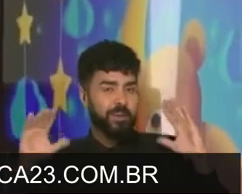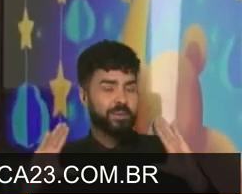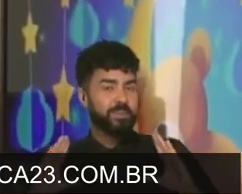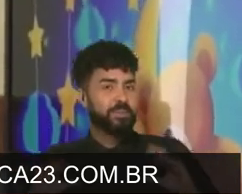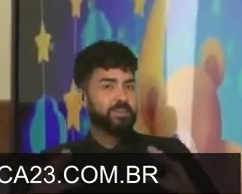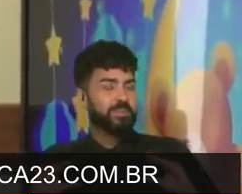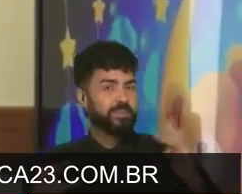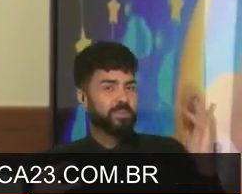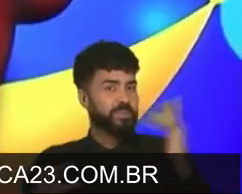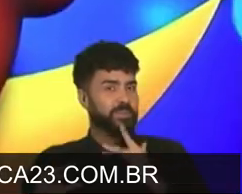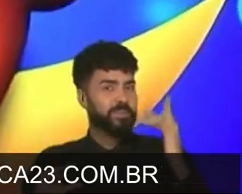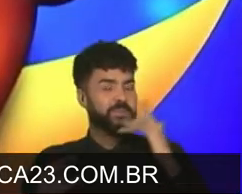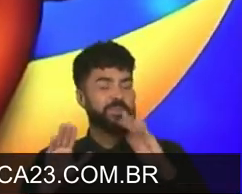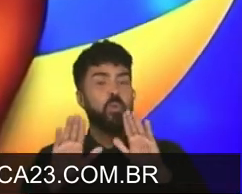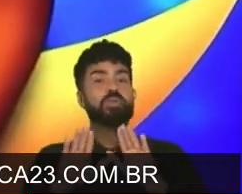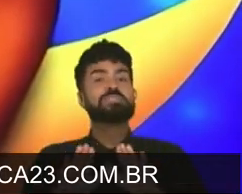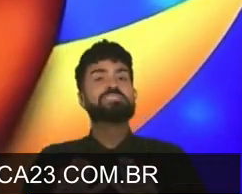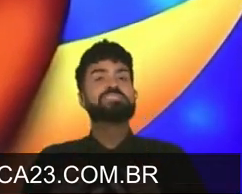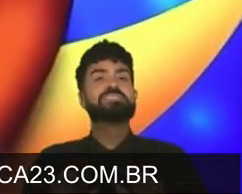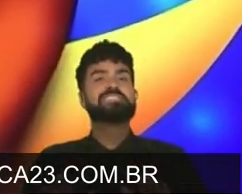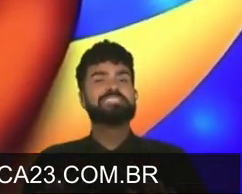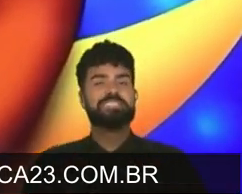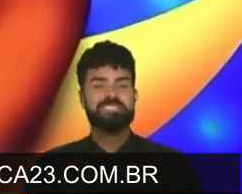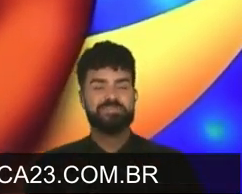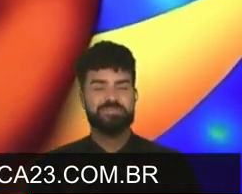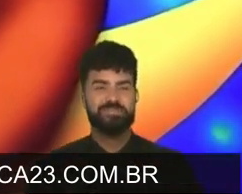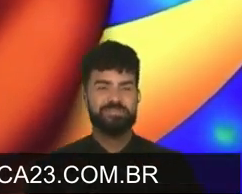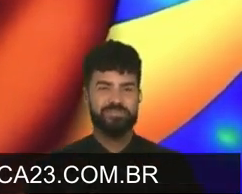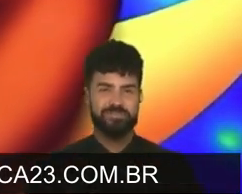agradável e tranquilo.